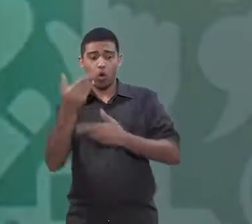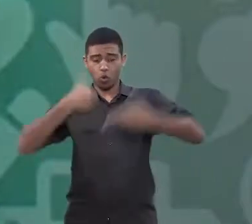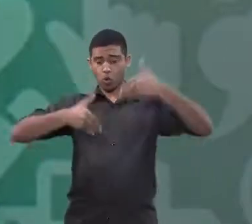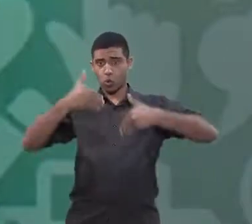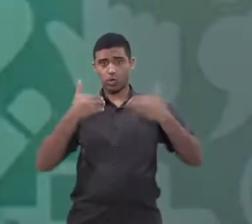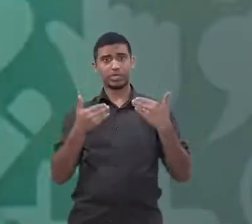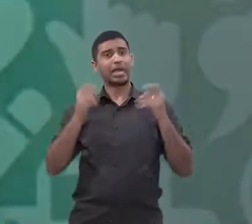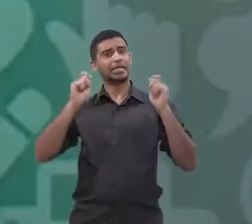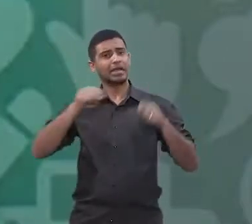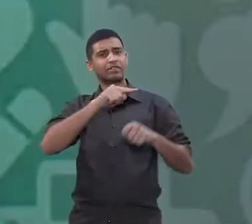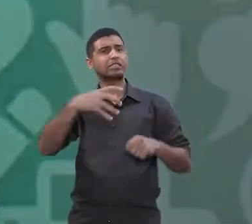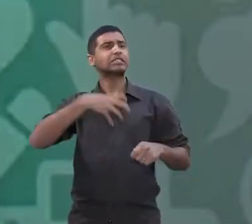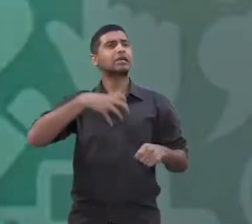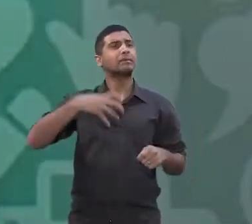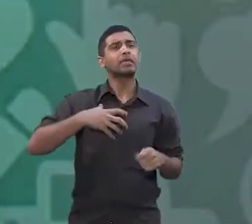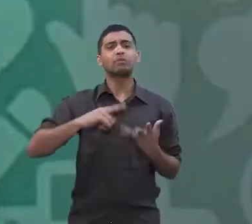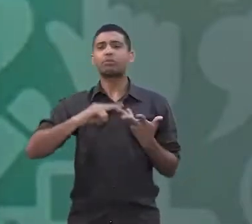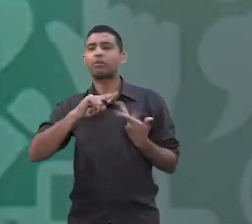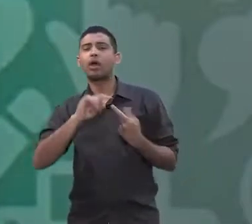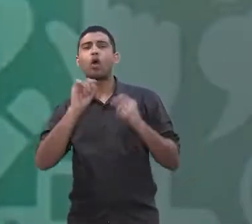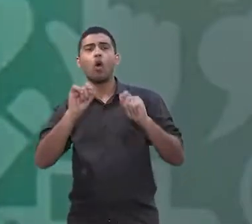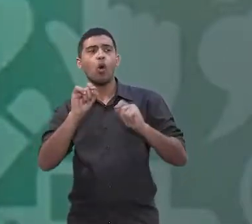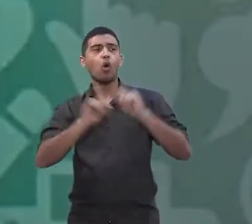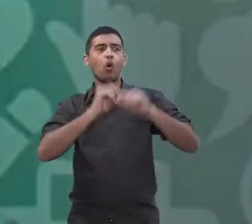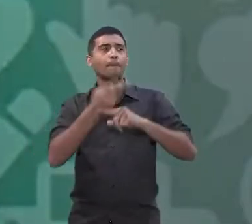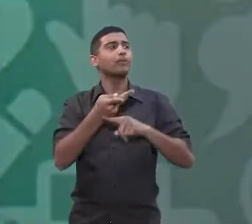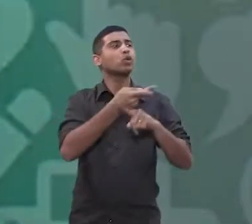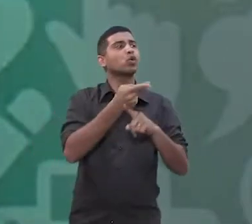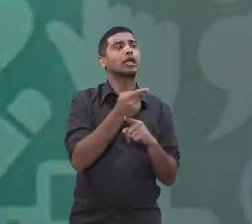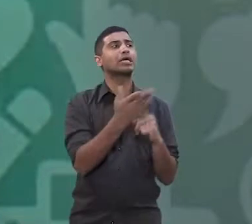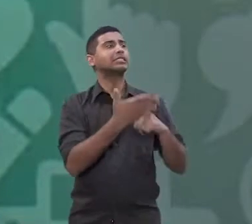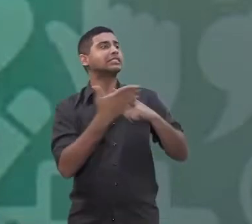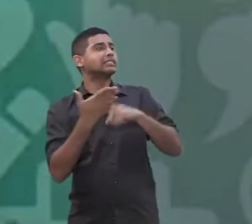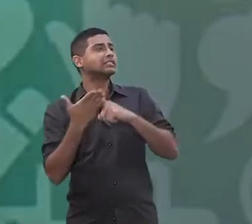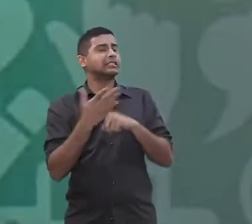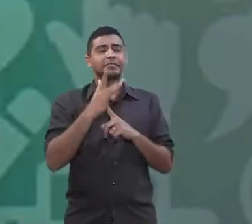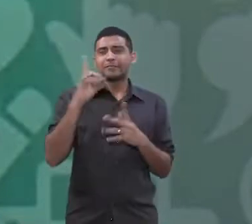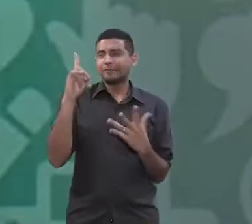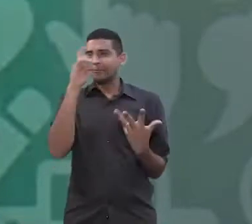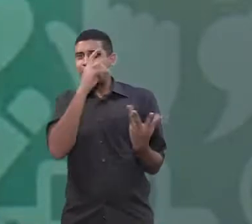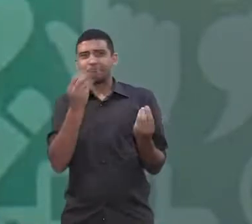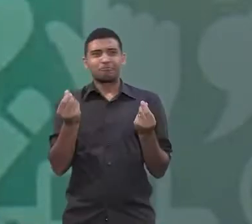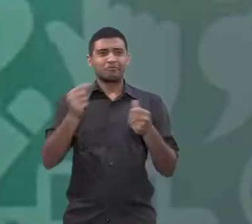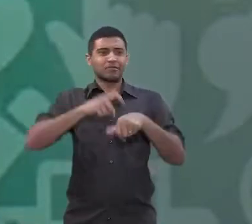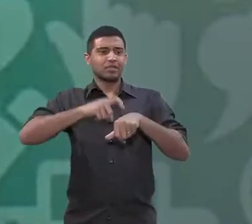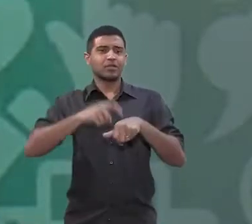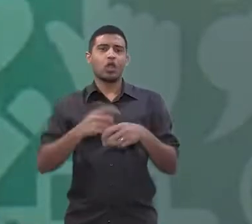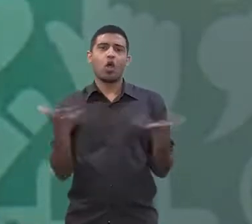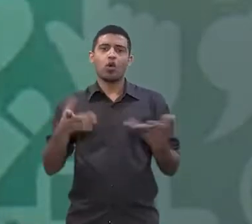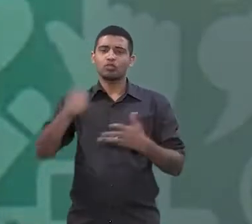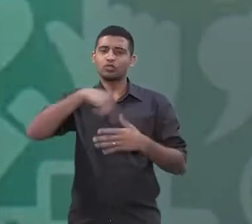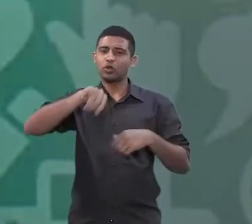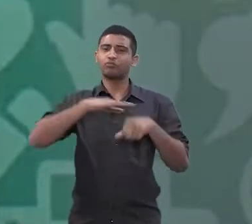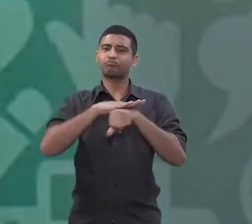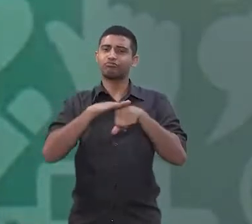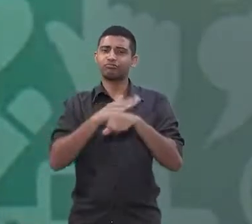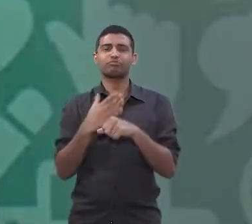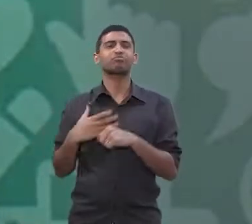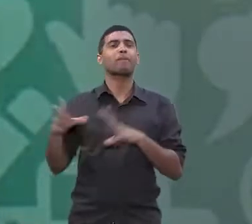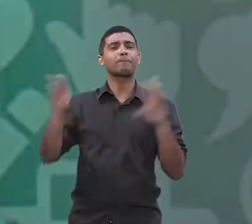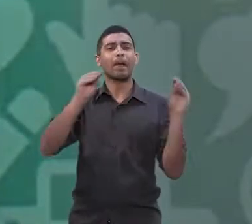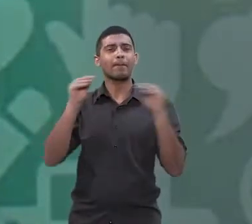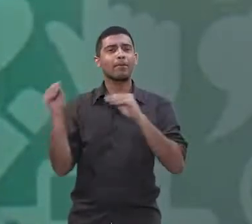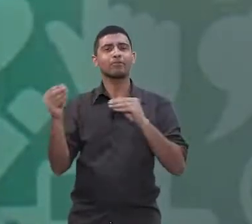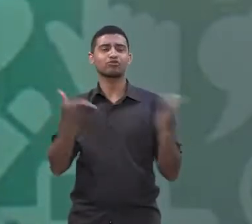ajudar entendendo os sintomas e buscando algum tipo de ajuda para enfrentar esse difícil momento. E é sobre isso que vamos conversar